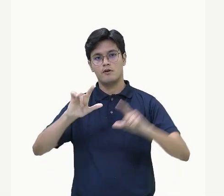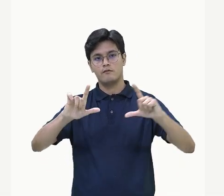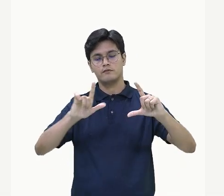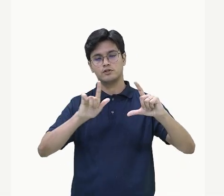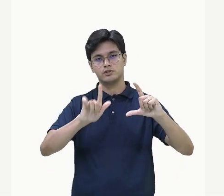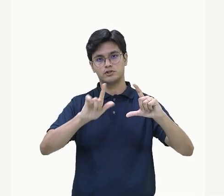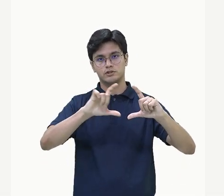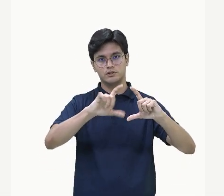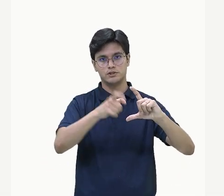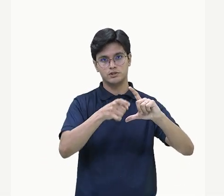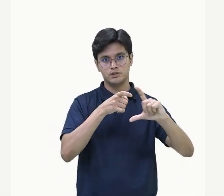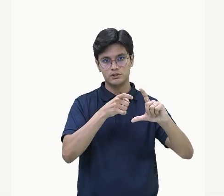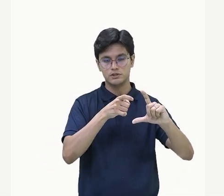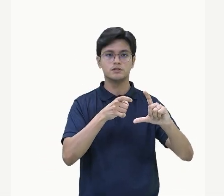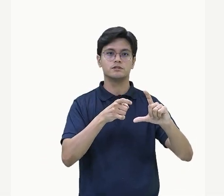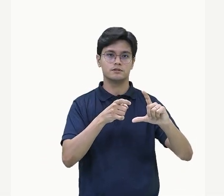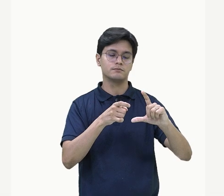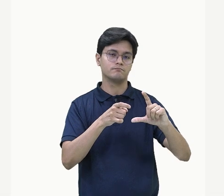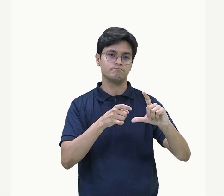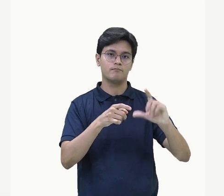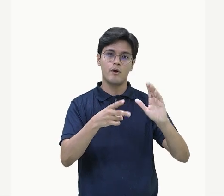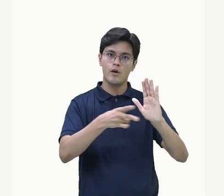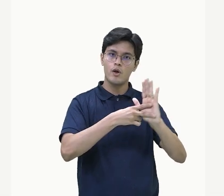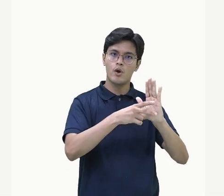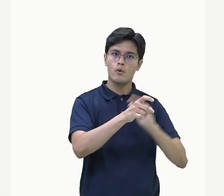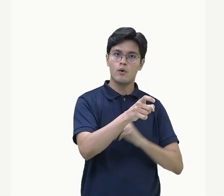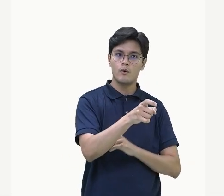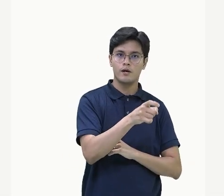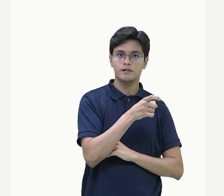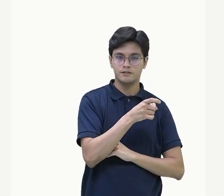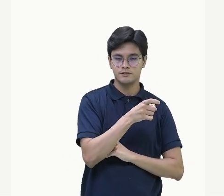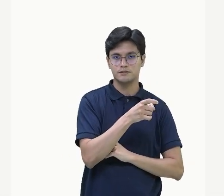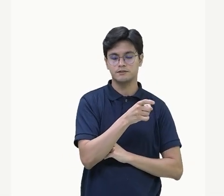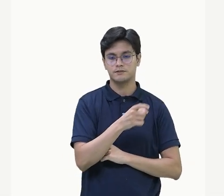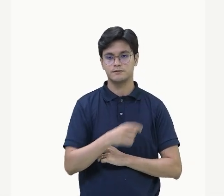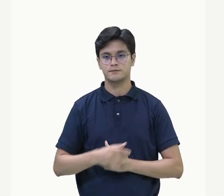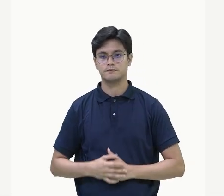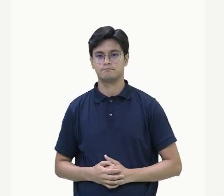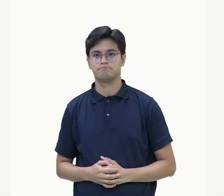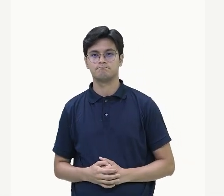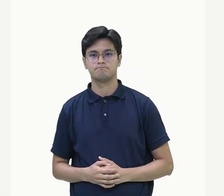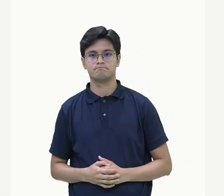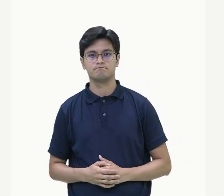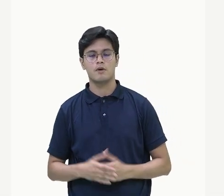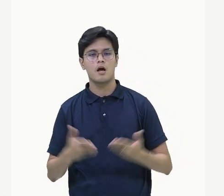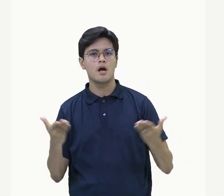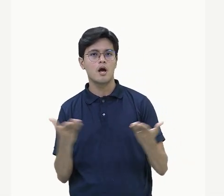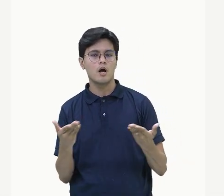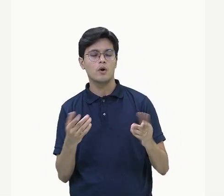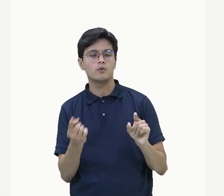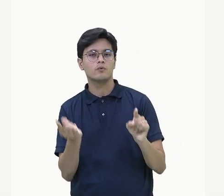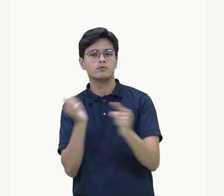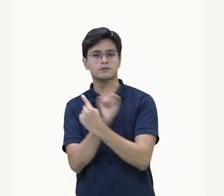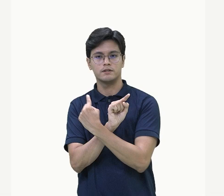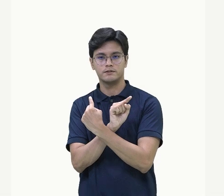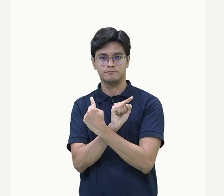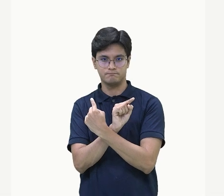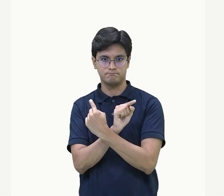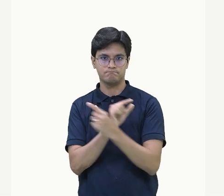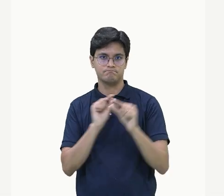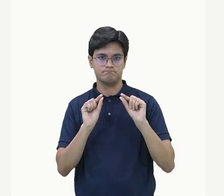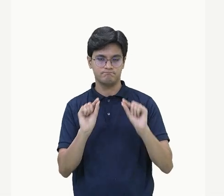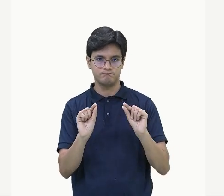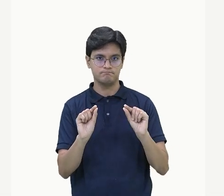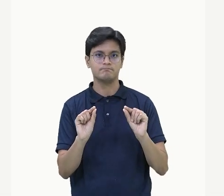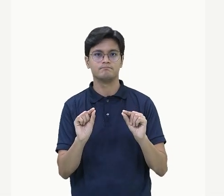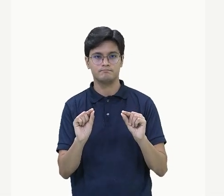é simplesmente igual a x, depois de aplicar essas propriedades. E agora a gente vai fazer o contrário. A gente vai